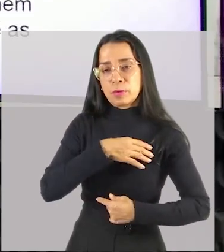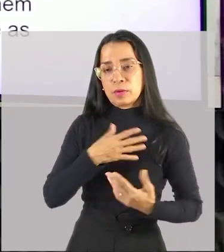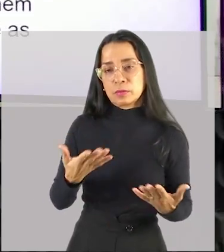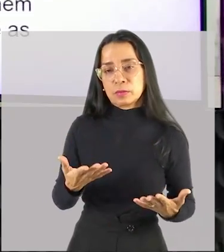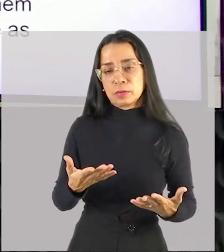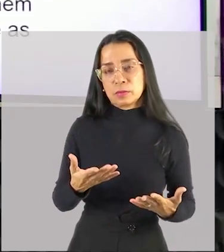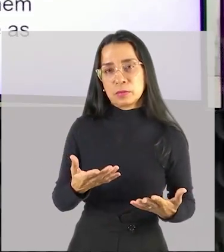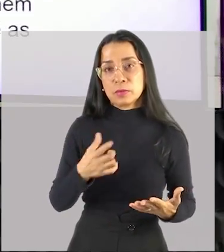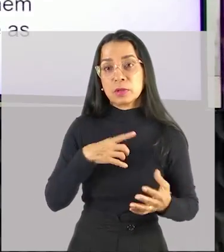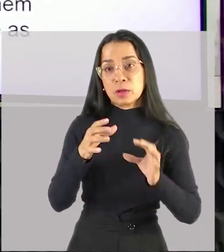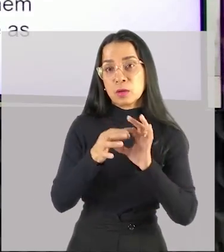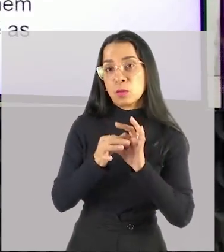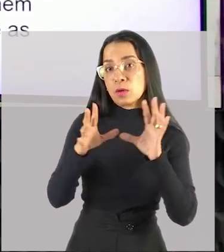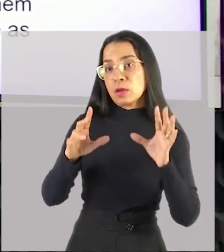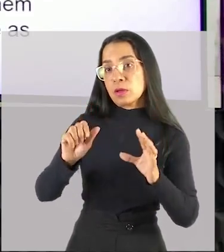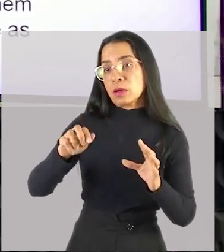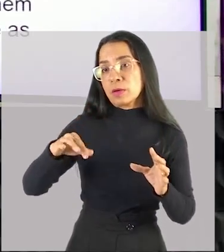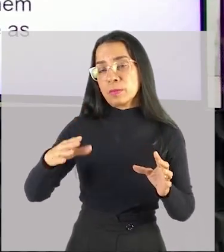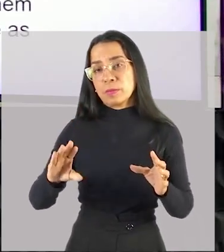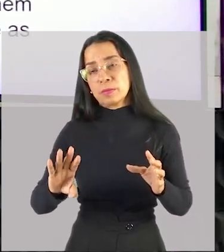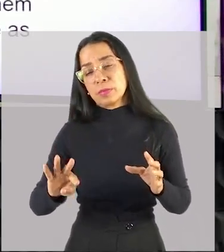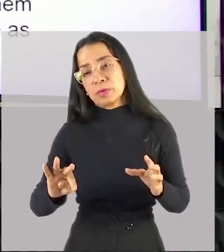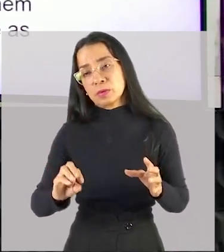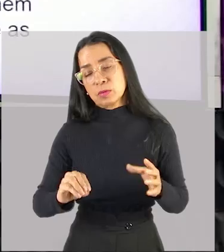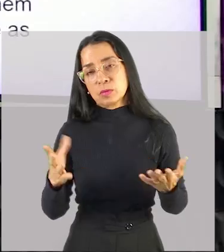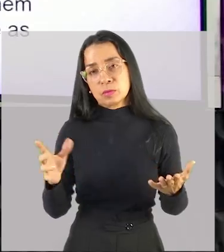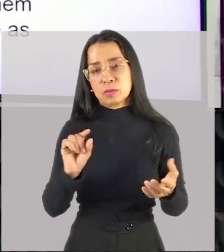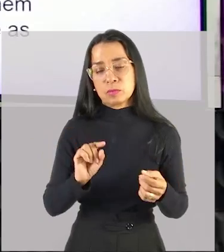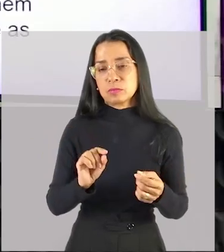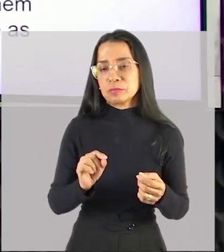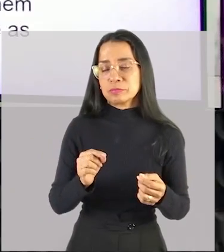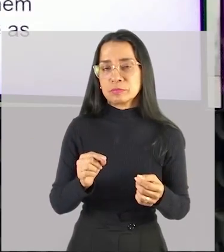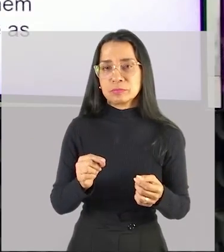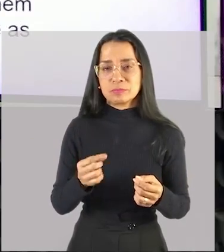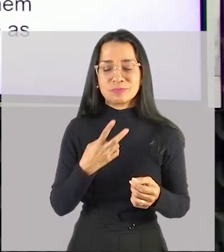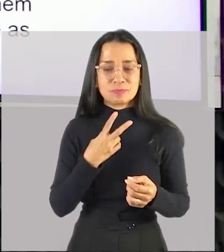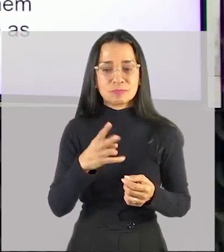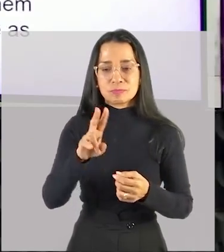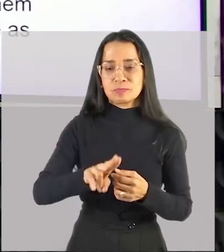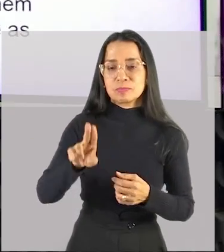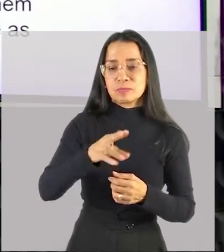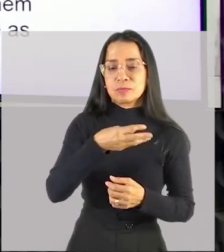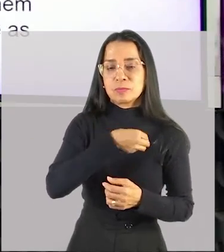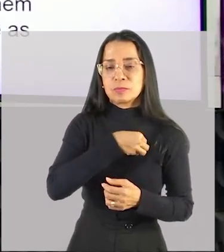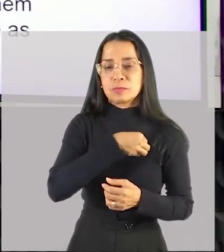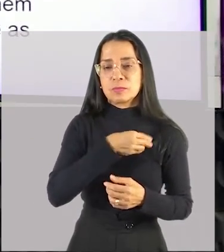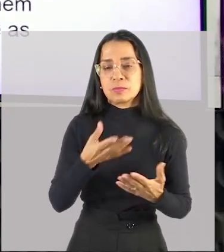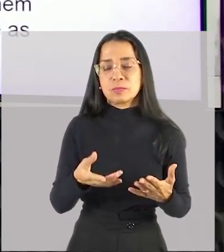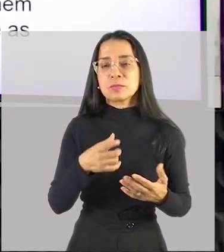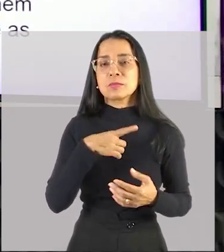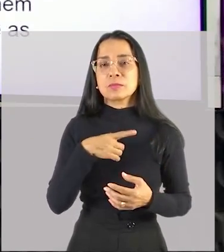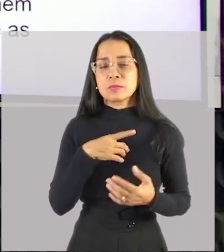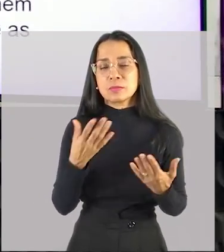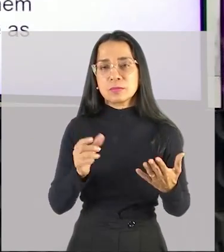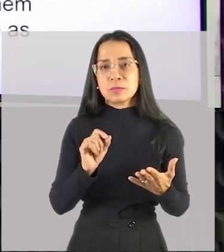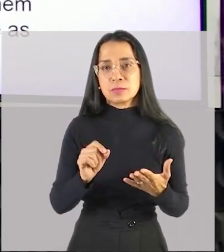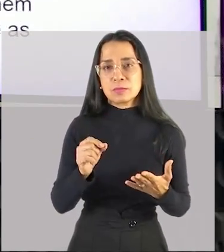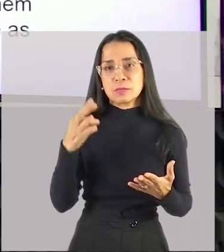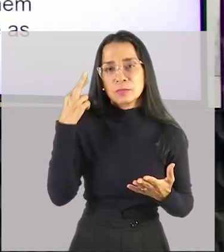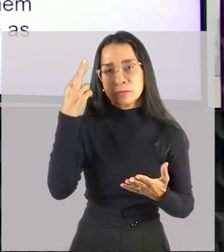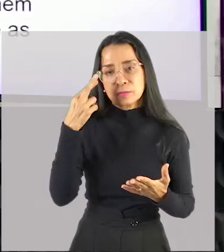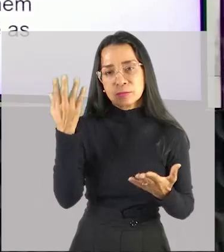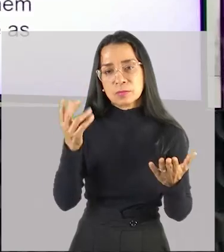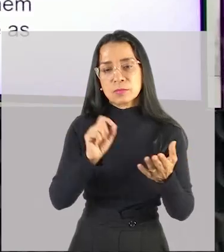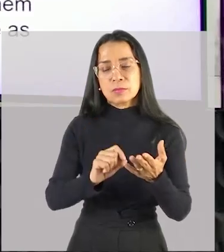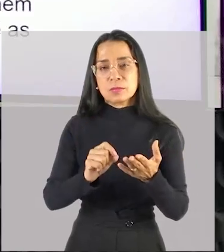esse livre-arbítrio, para pecar, só porque Deus deu esse livre-arbítrio para ele, né? Há, portanto, uma razão